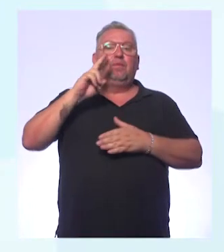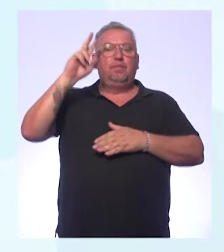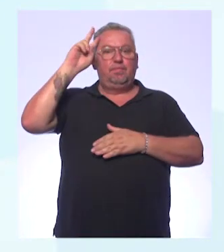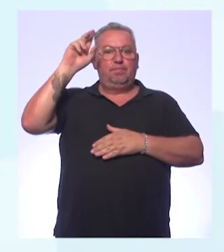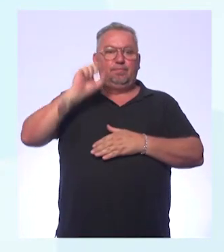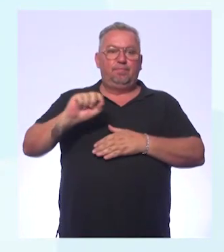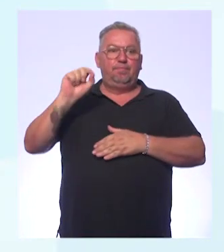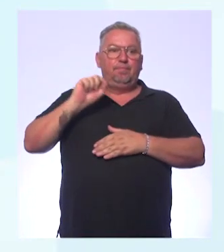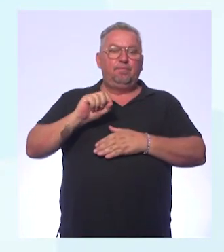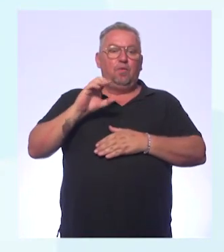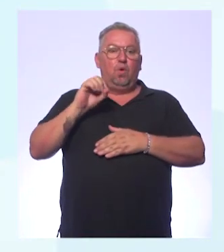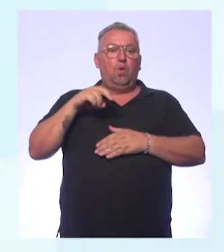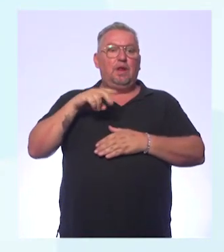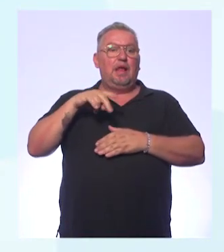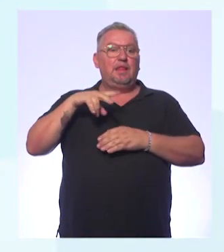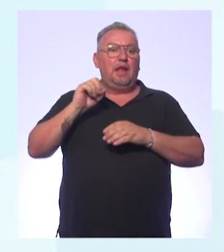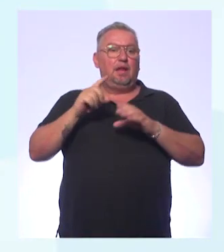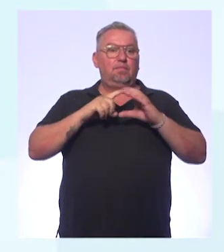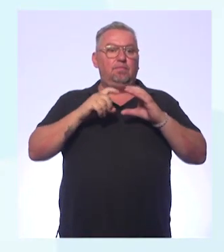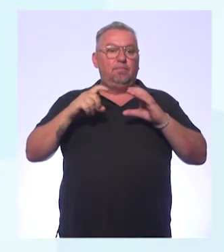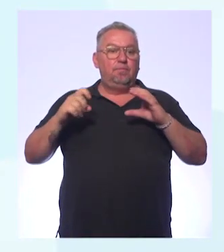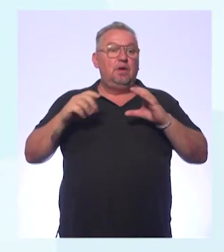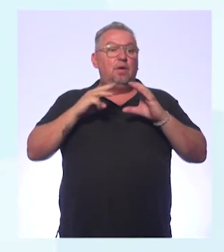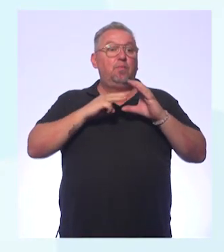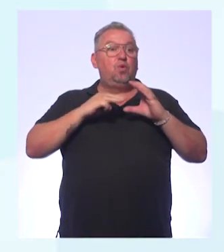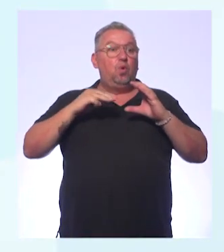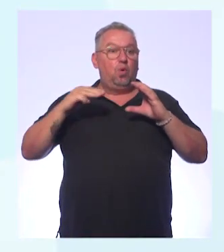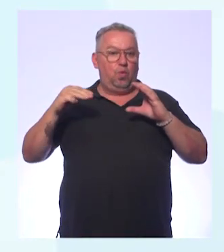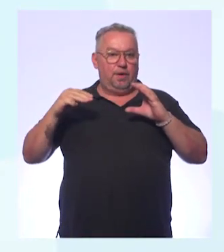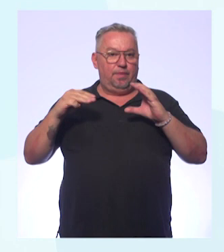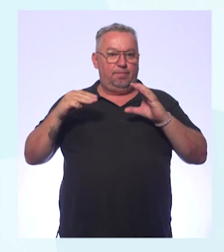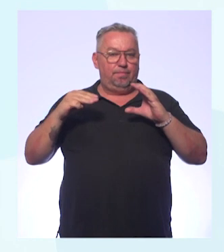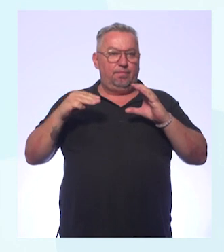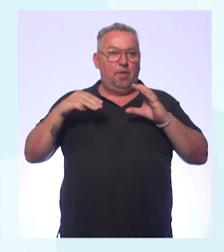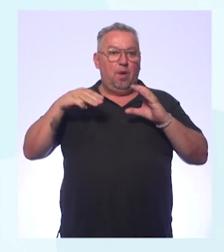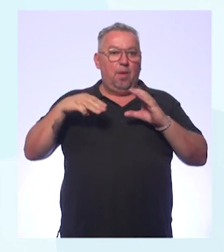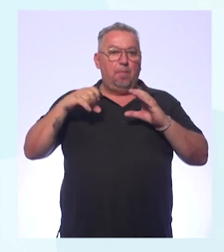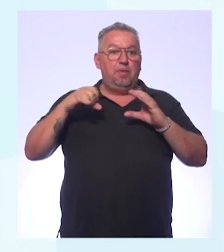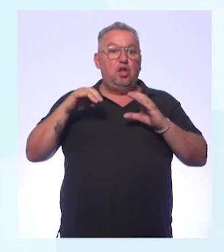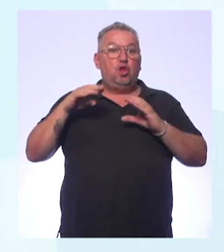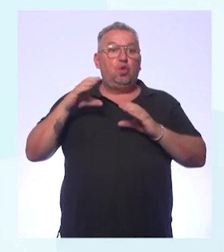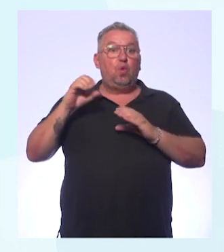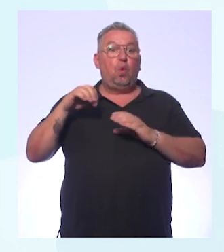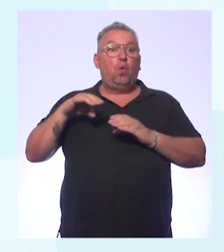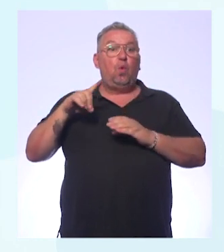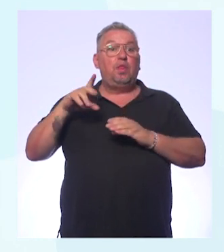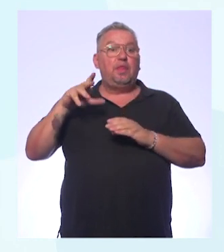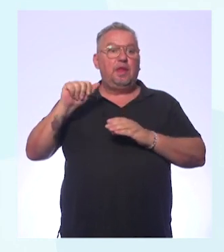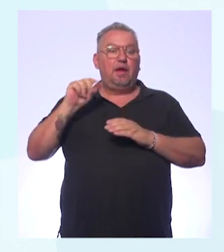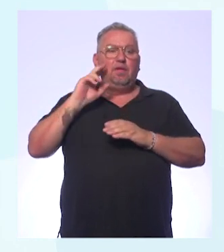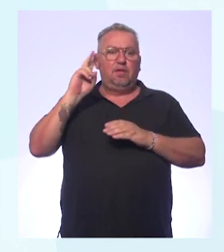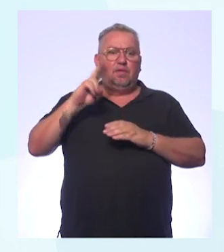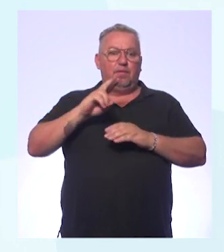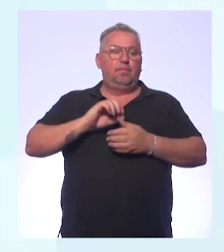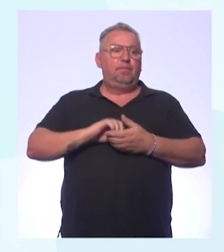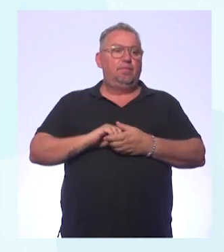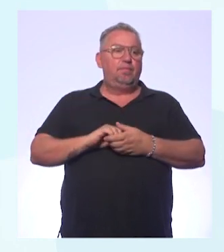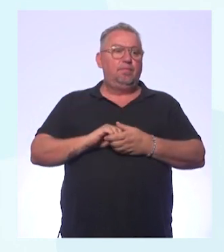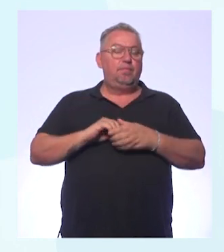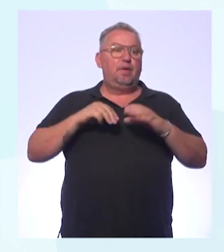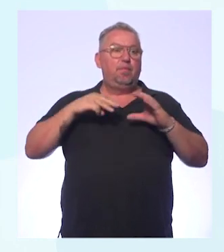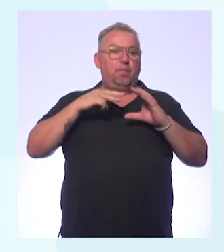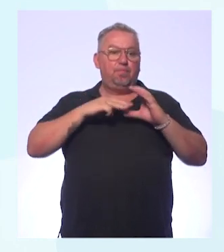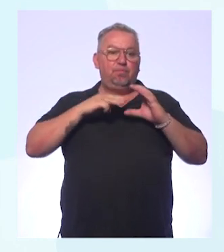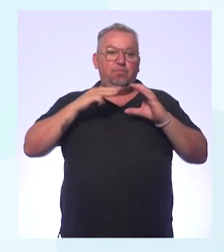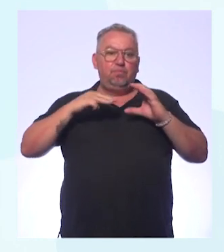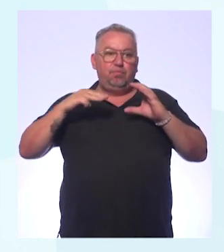aí essa organelinha, que é a mitocôndria, tá bom? A mitocôndria, pode deixar direto o slide agora, tá? A